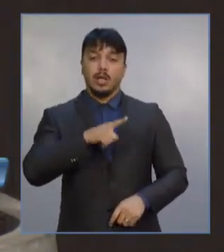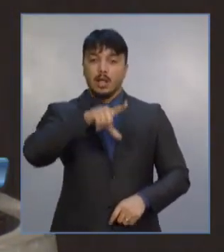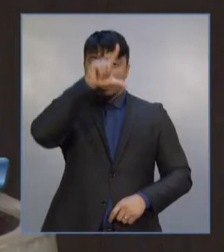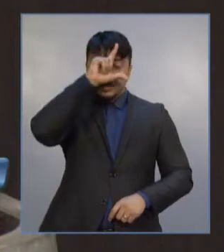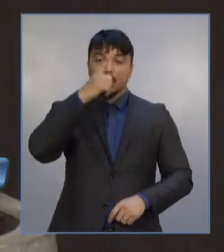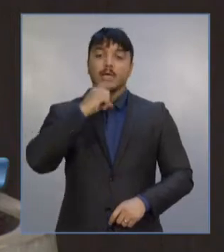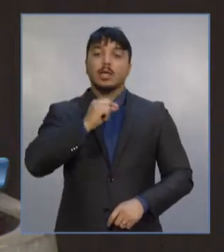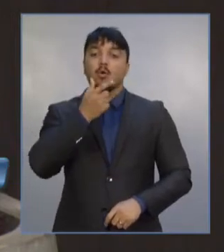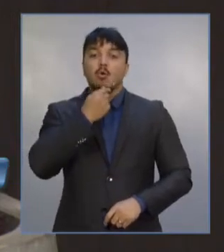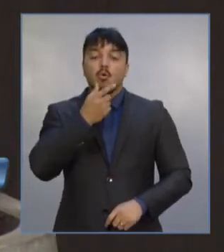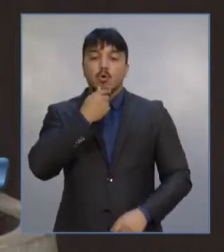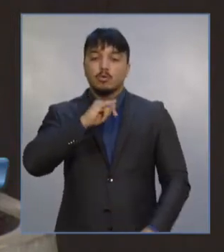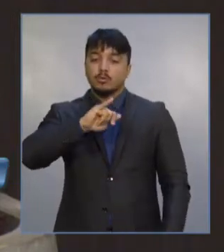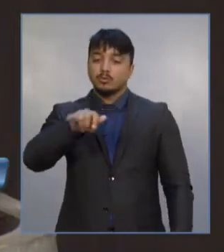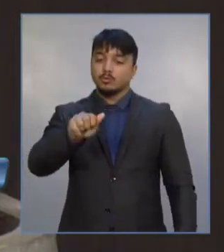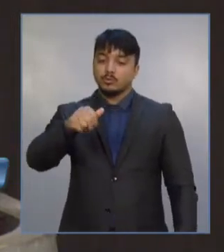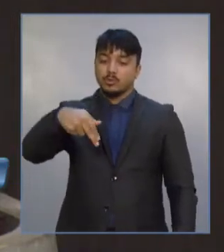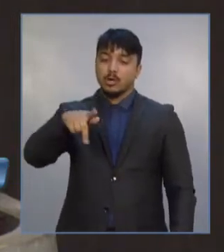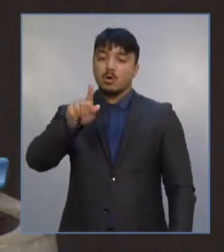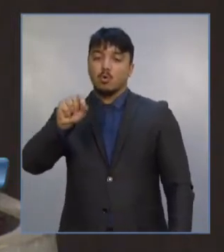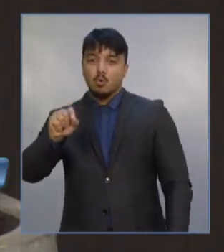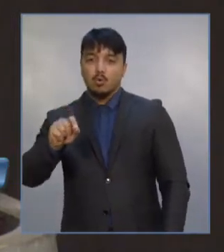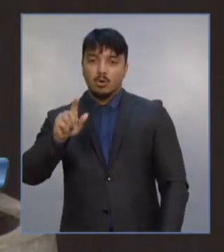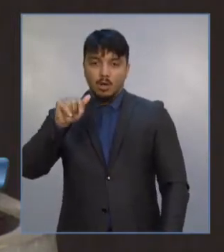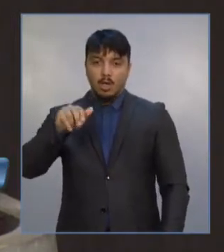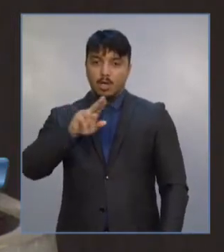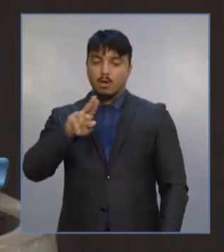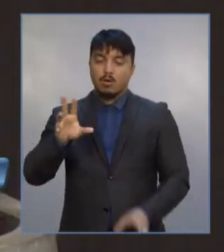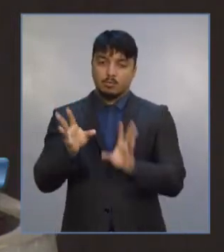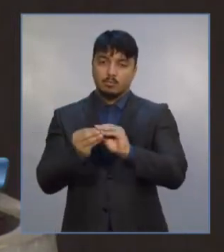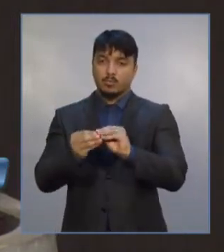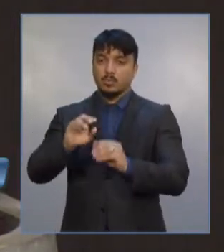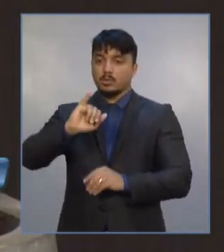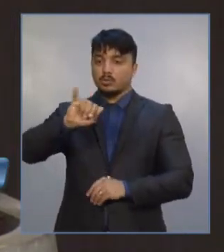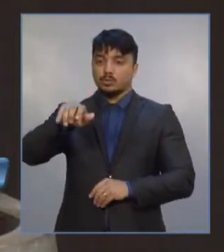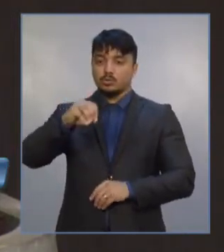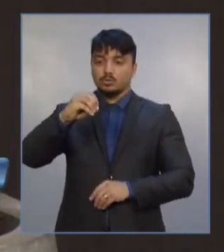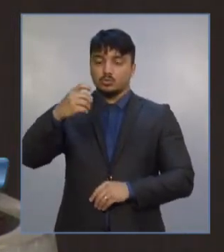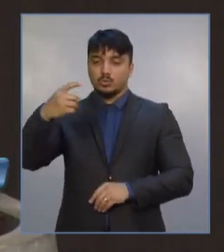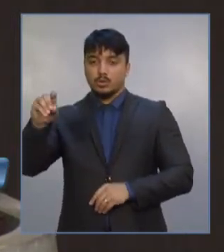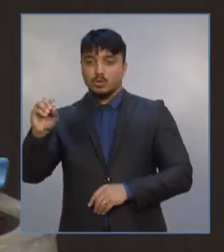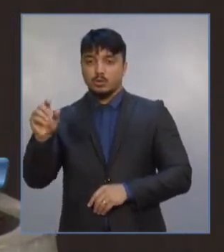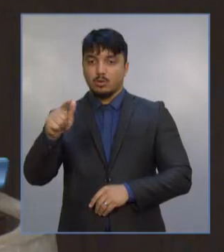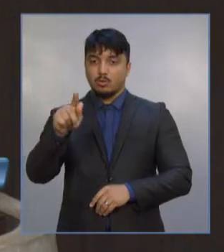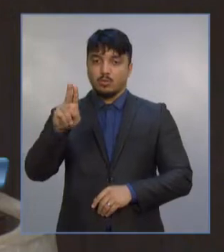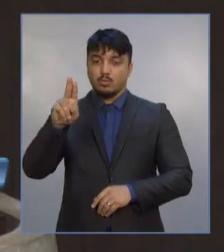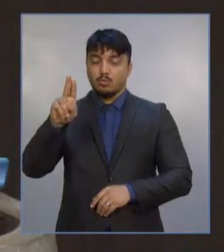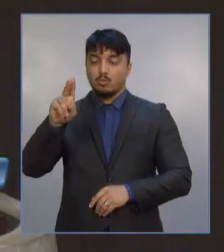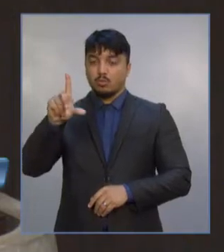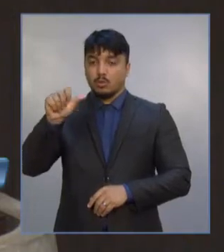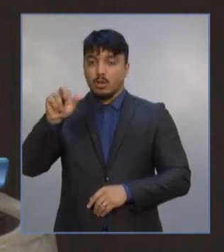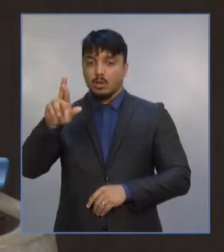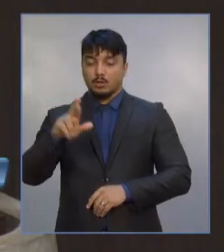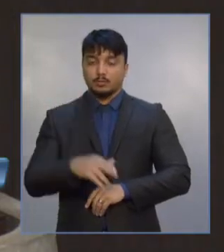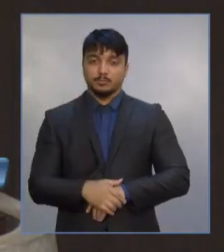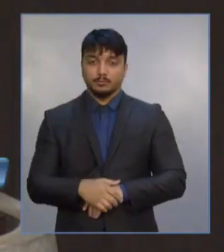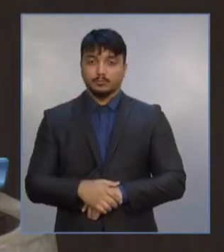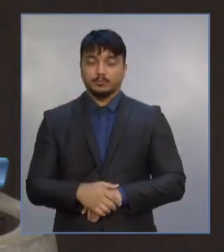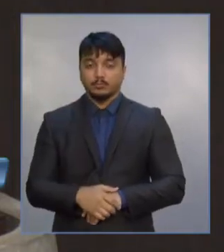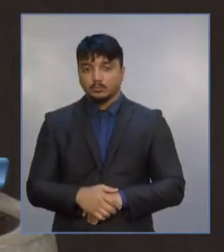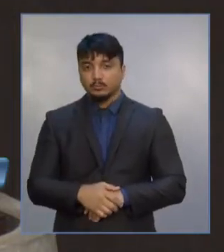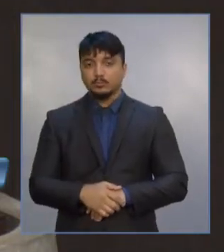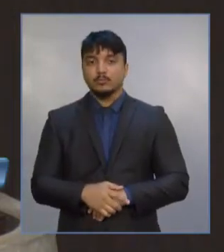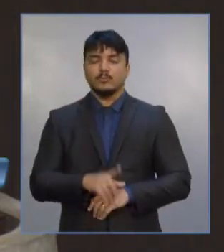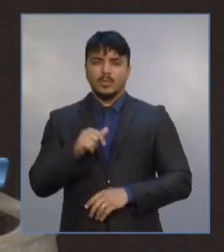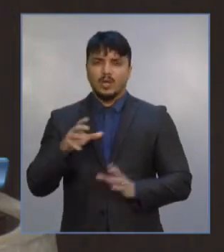João Goulart, com amplo apoio de camadas sociais, as mais diversas, não simplesmente das organizações políticas